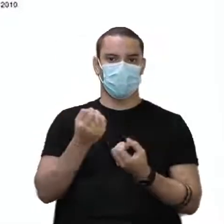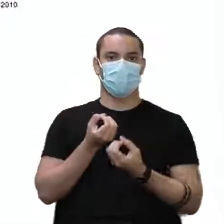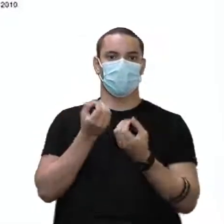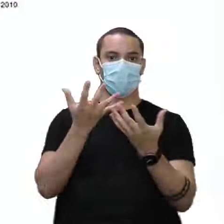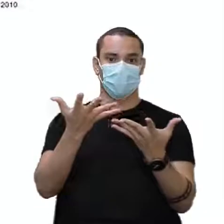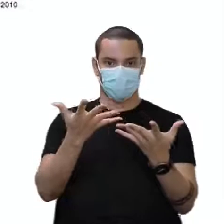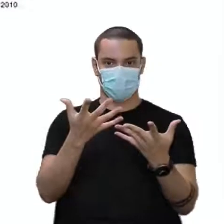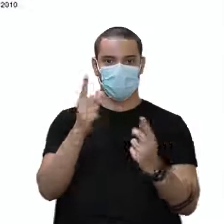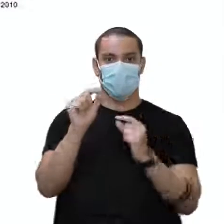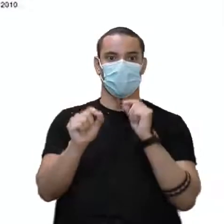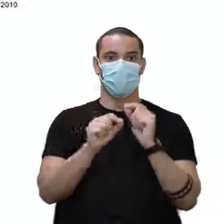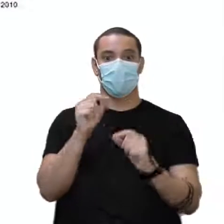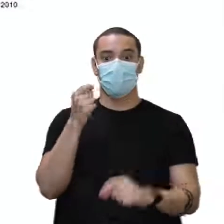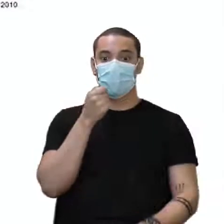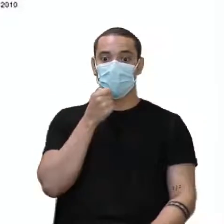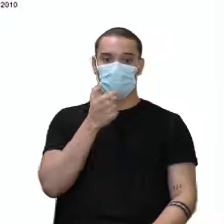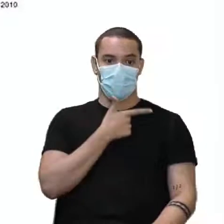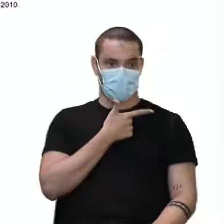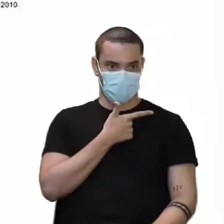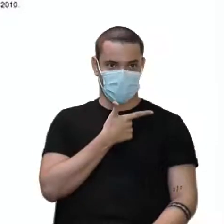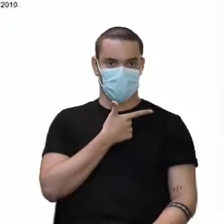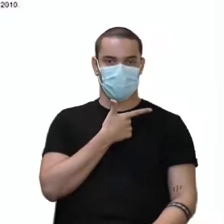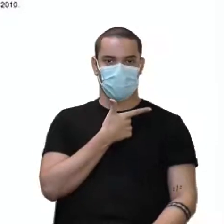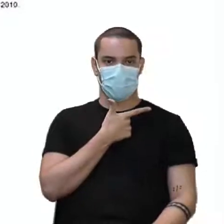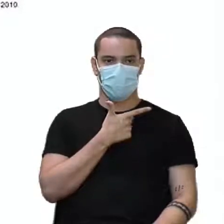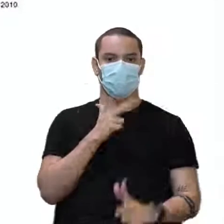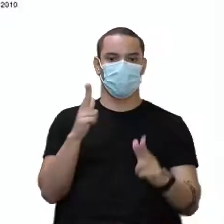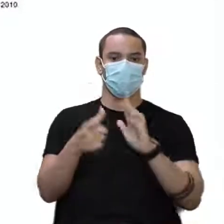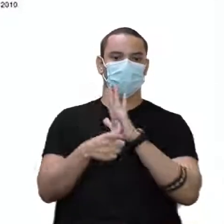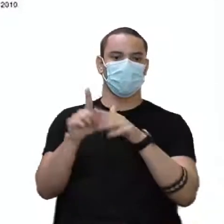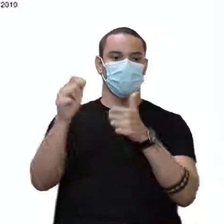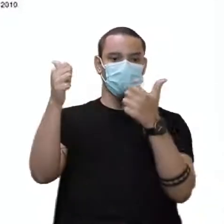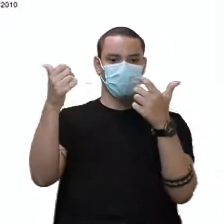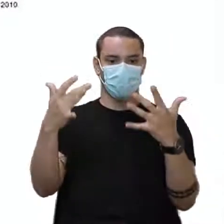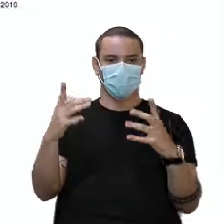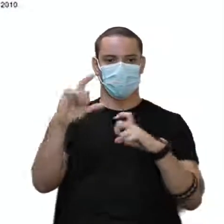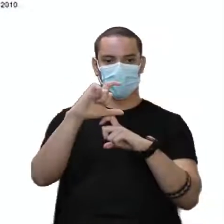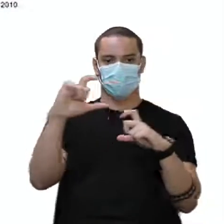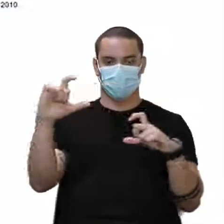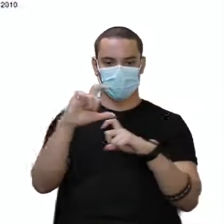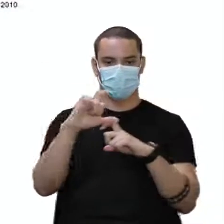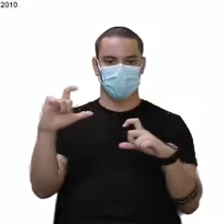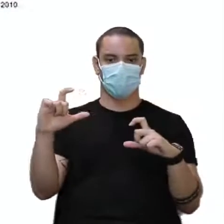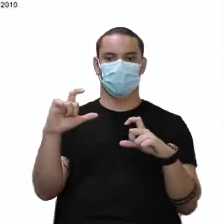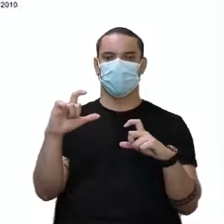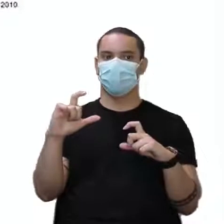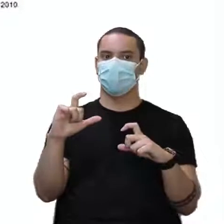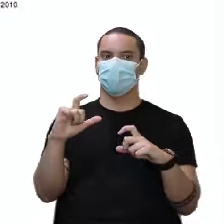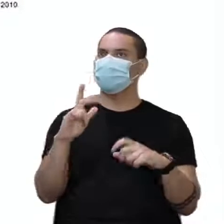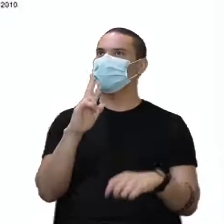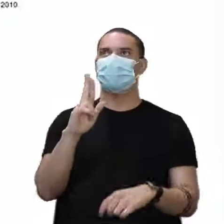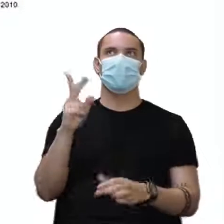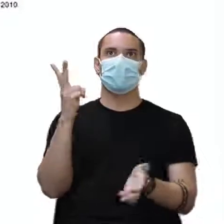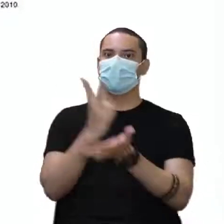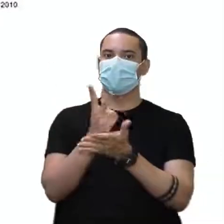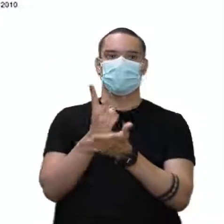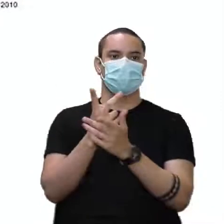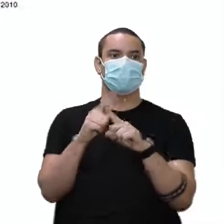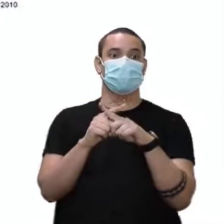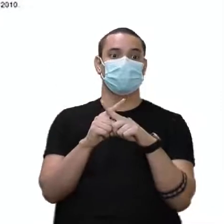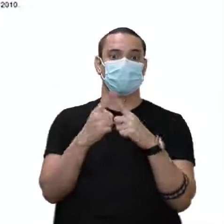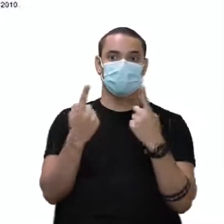uma mensagem com efeito de humor, como eu falei para vocês. Tirinha, ela dá... Não, nem sempre vai ter isso,